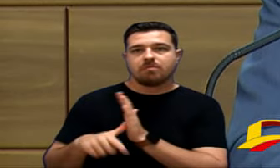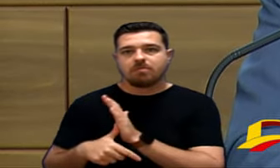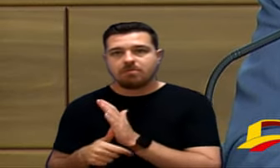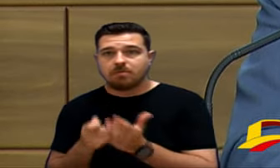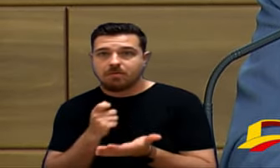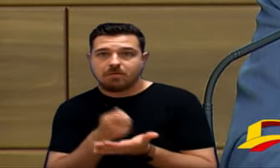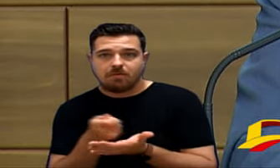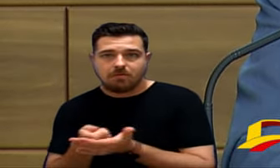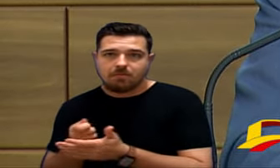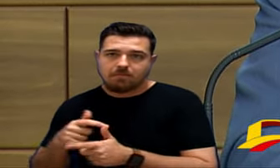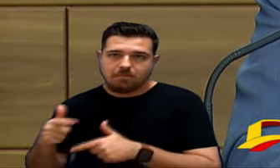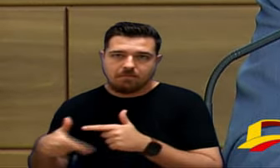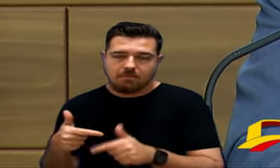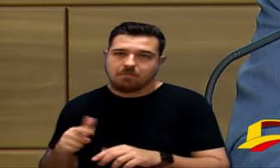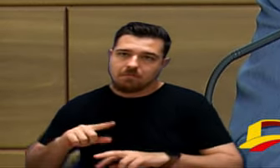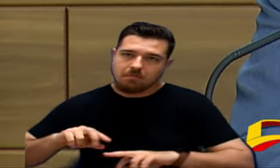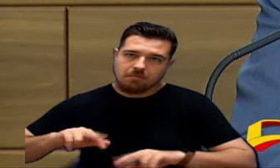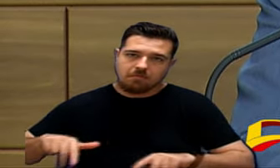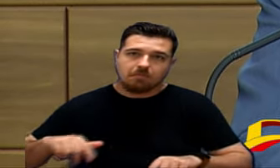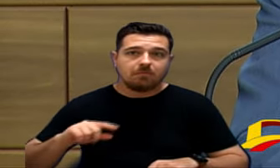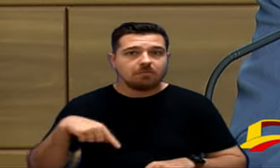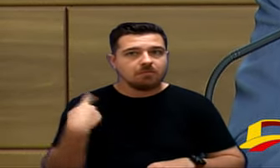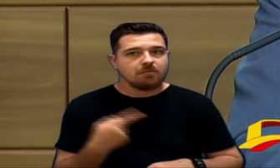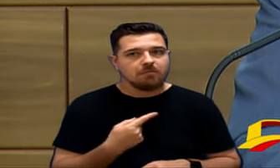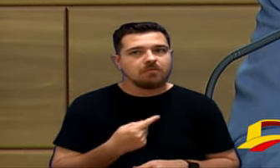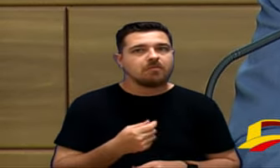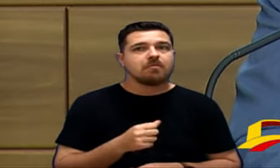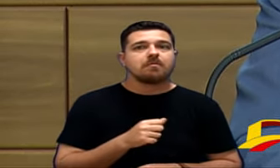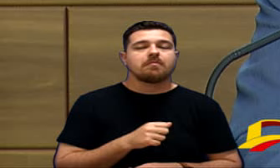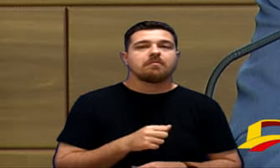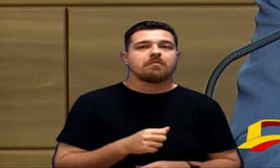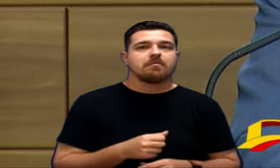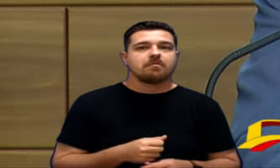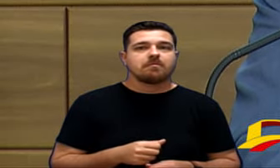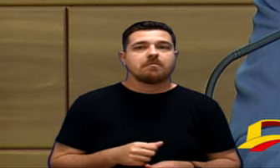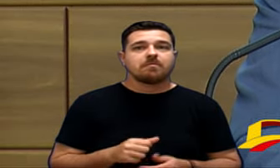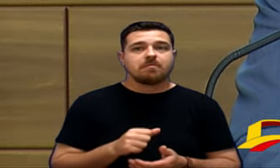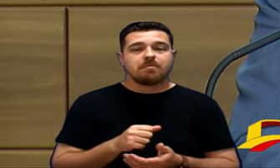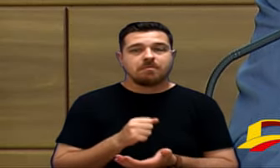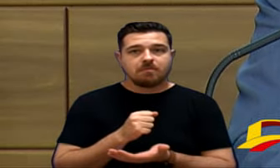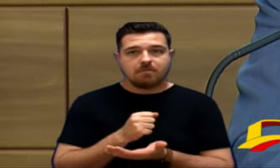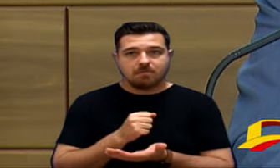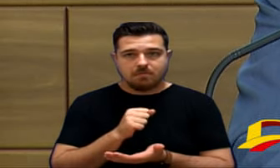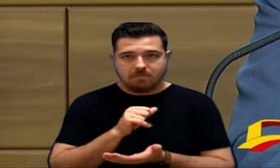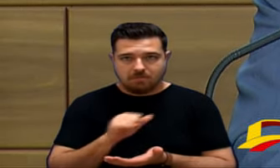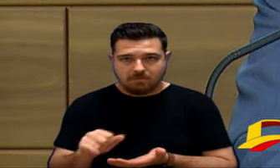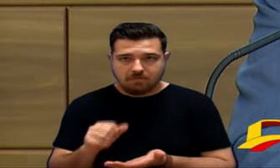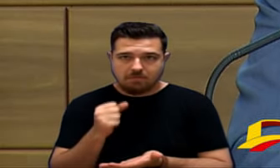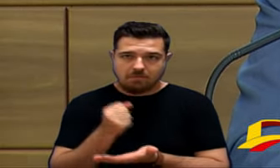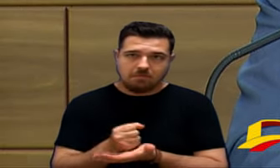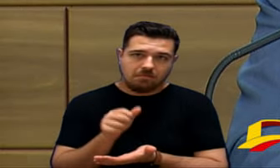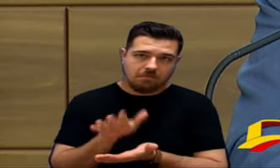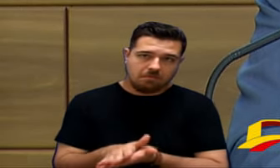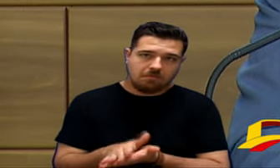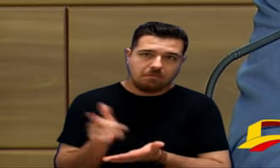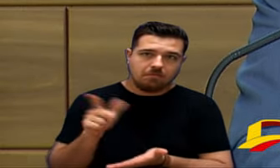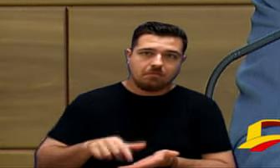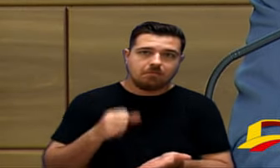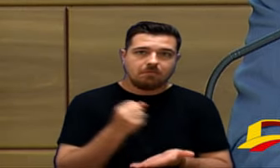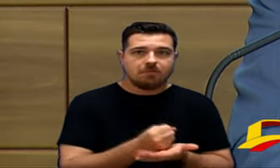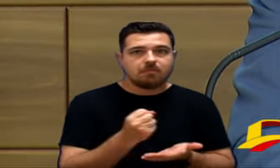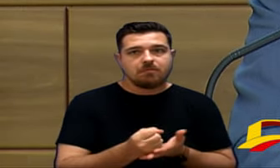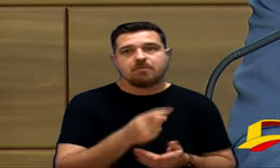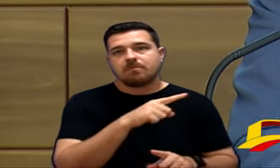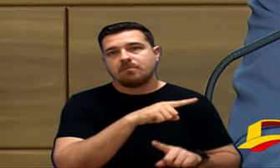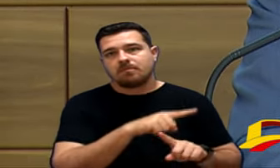Pag a gente tem recomendado que a empresa seja advertida multada e o contrato rescindido tá